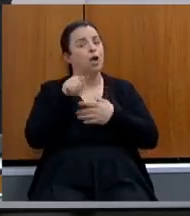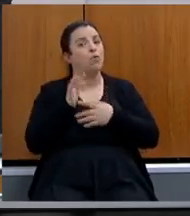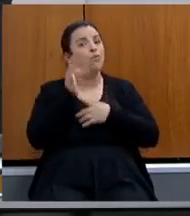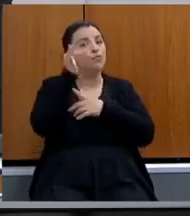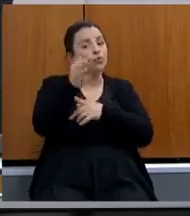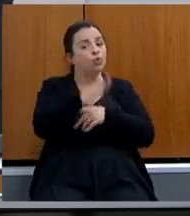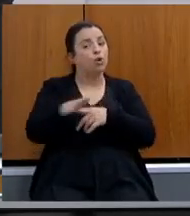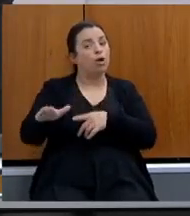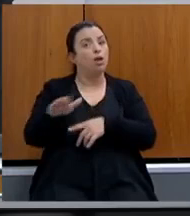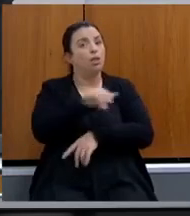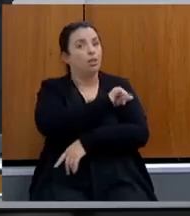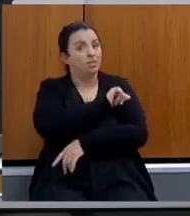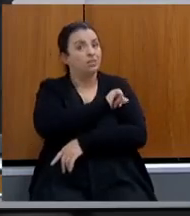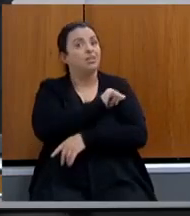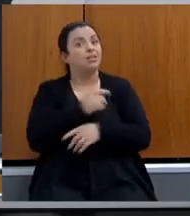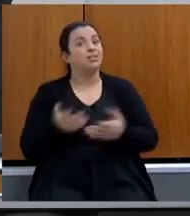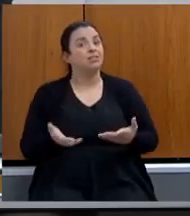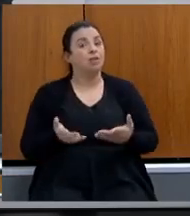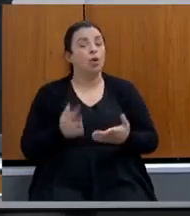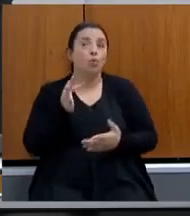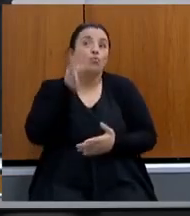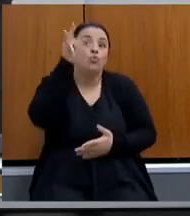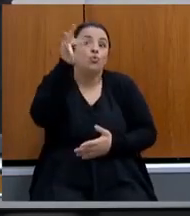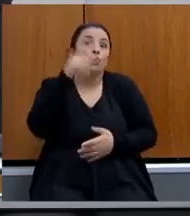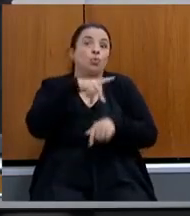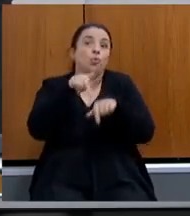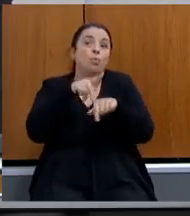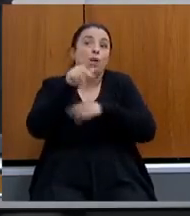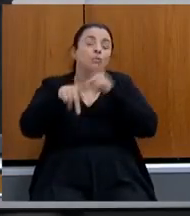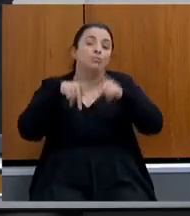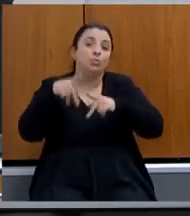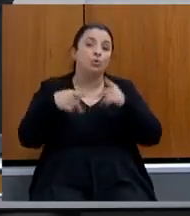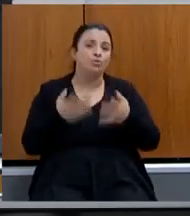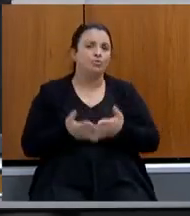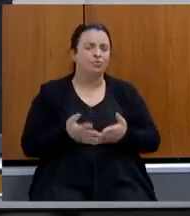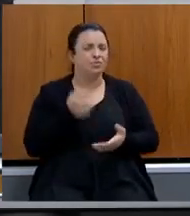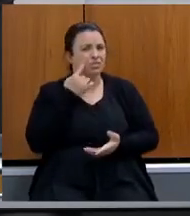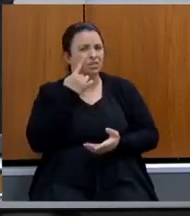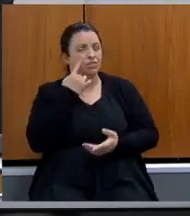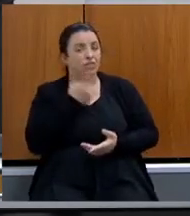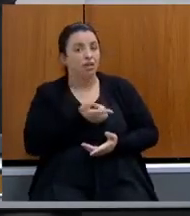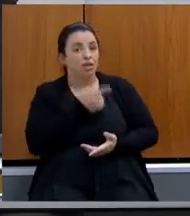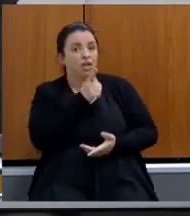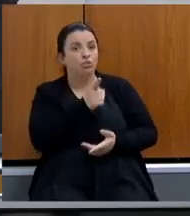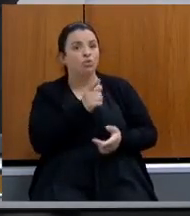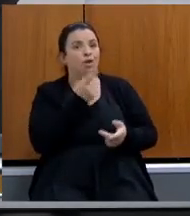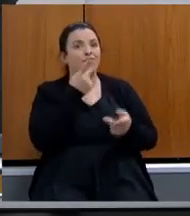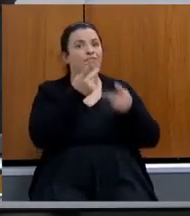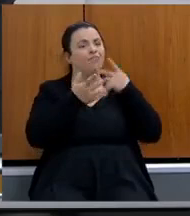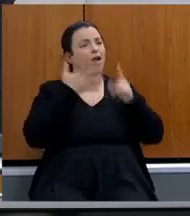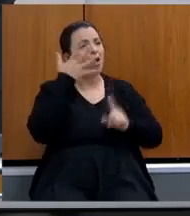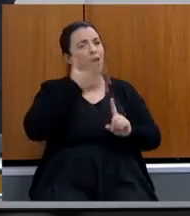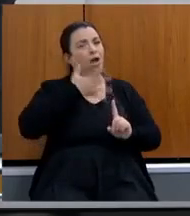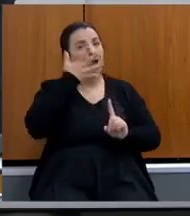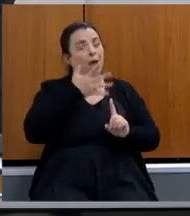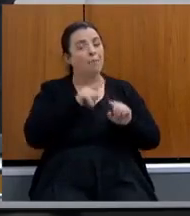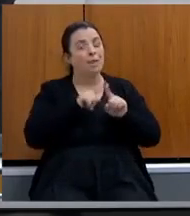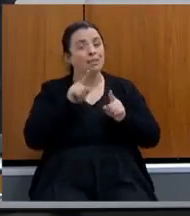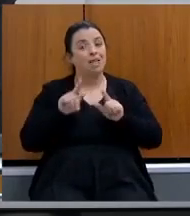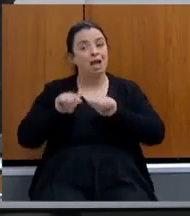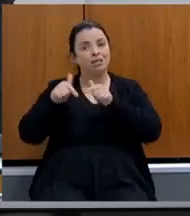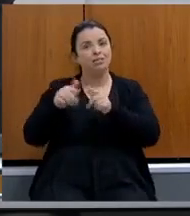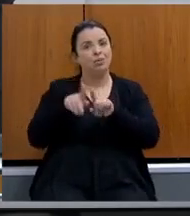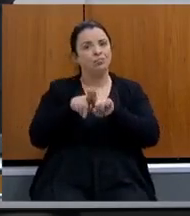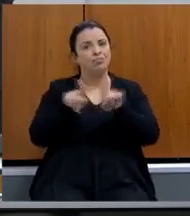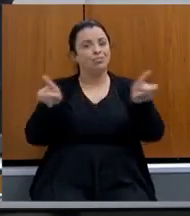nação hoje e vi é que e as salas que não condizem com ações